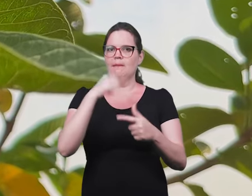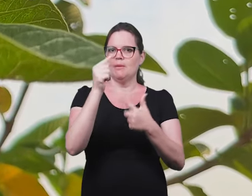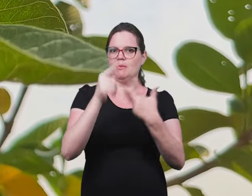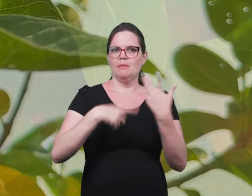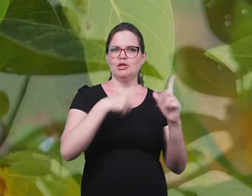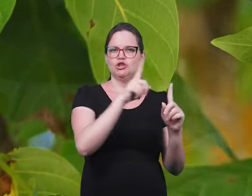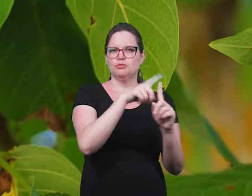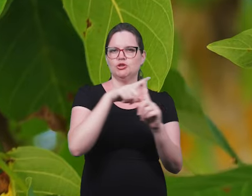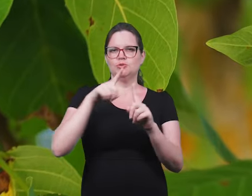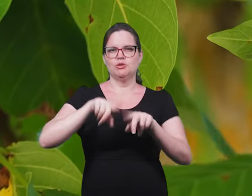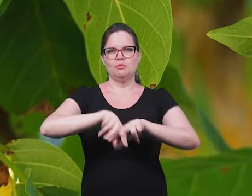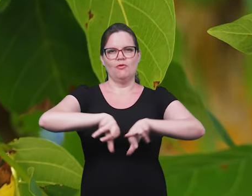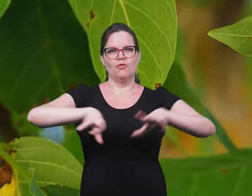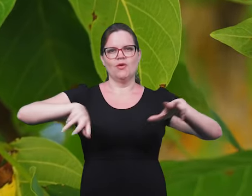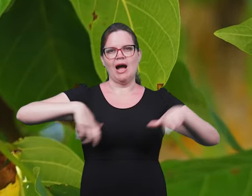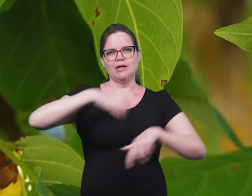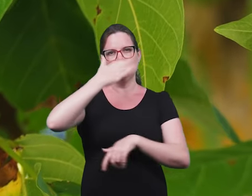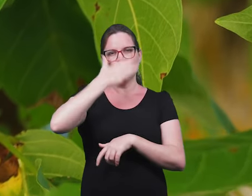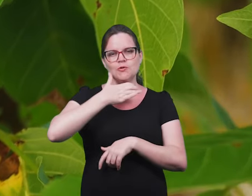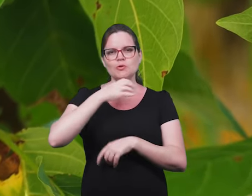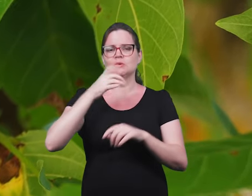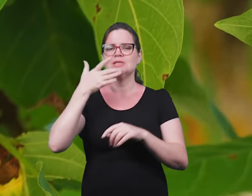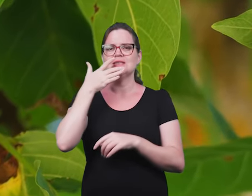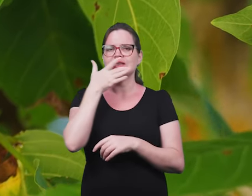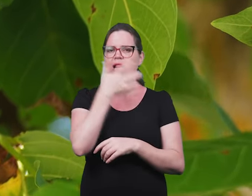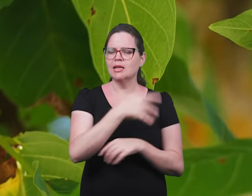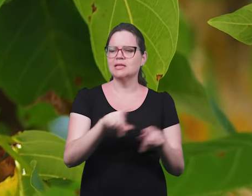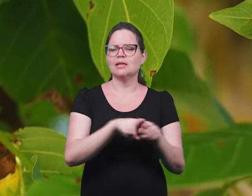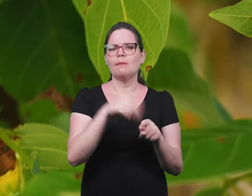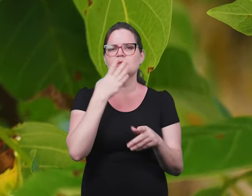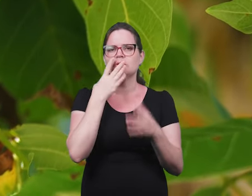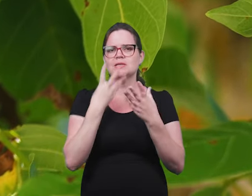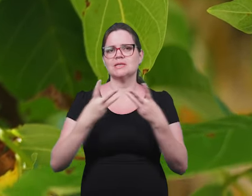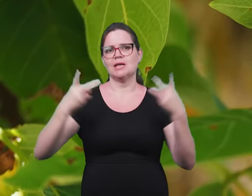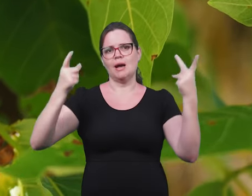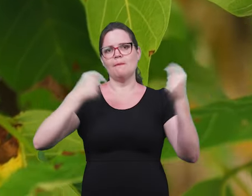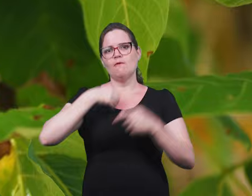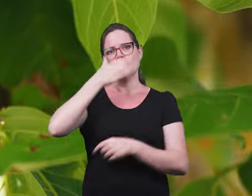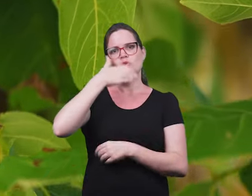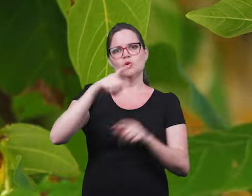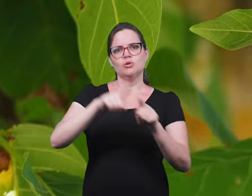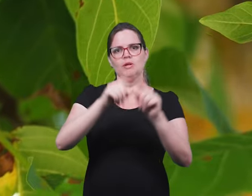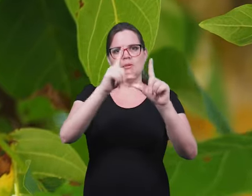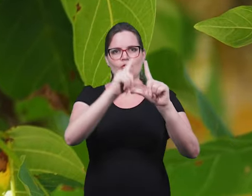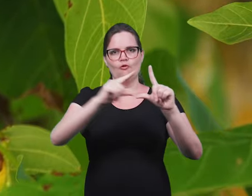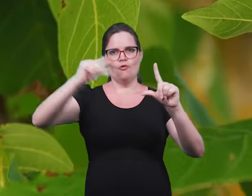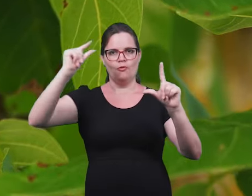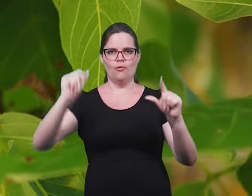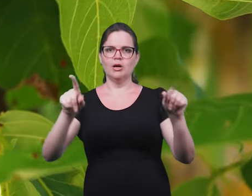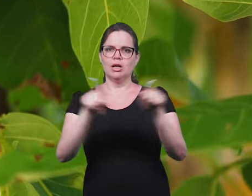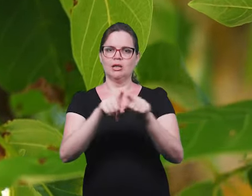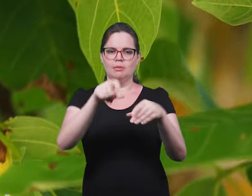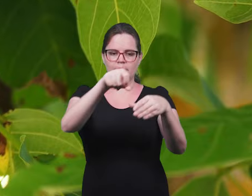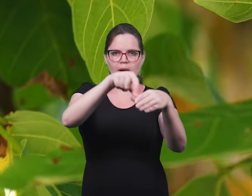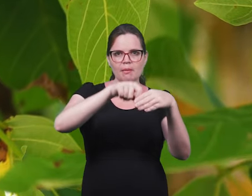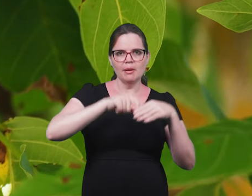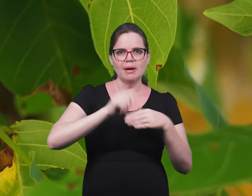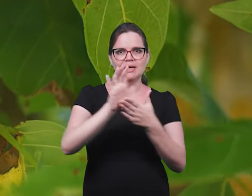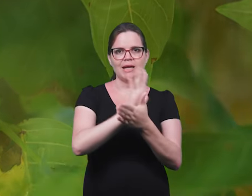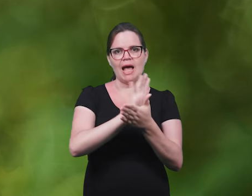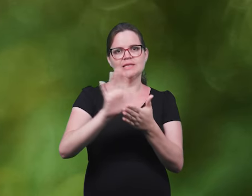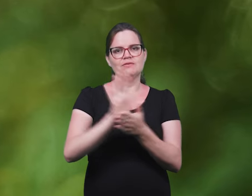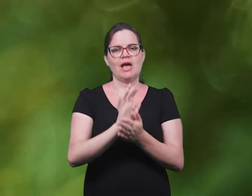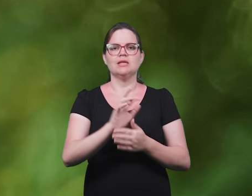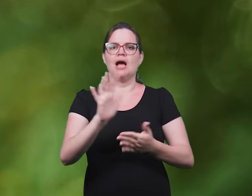também está no sabor. Frutos, folhas e sementes, que por muito tempo ficaram restritos ao conhecimento